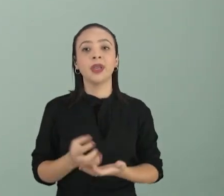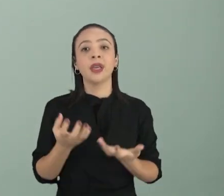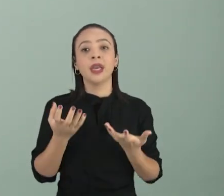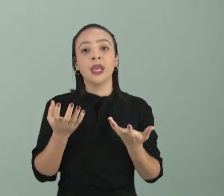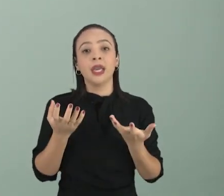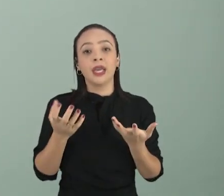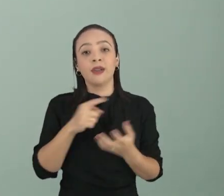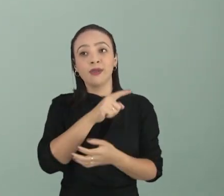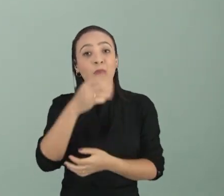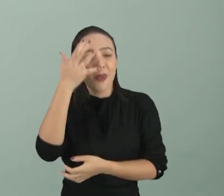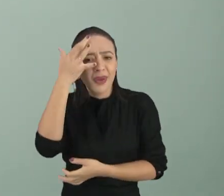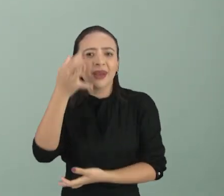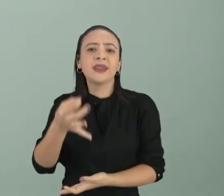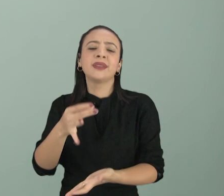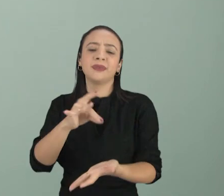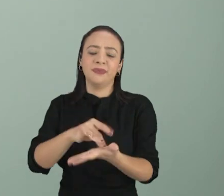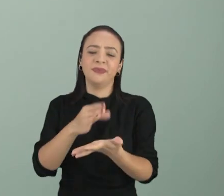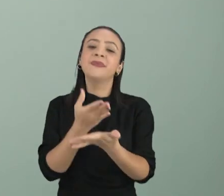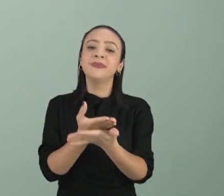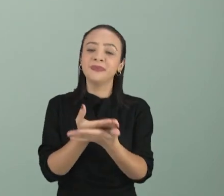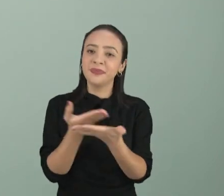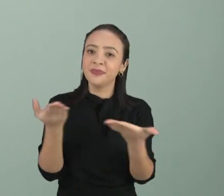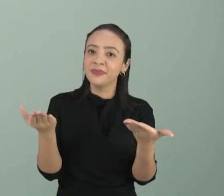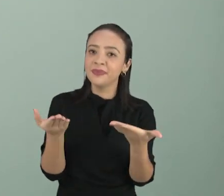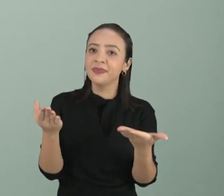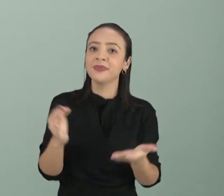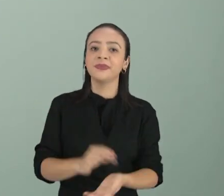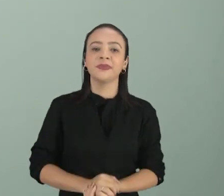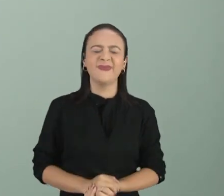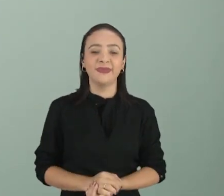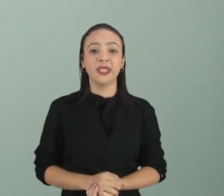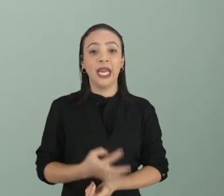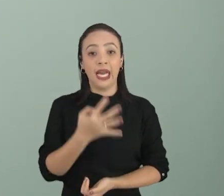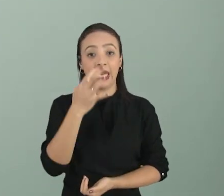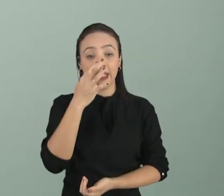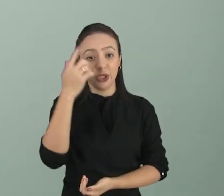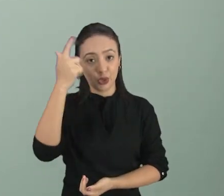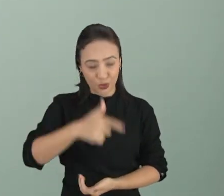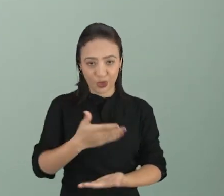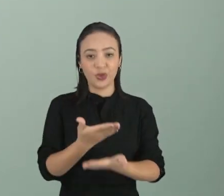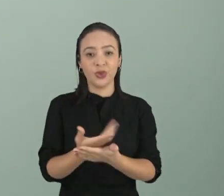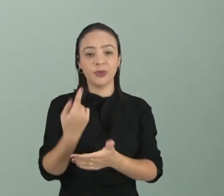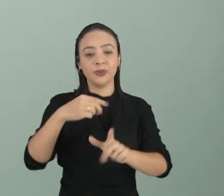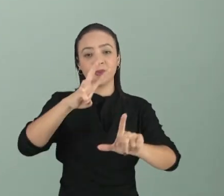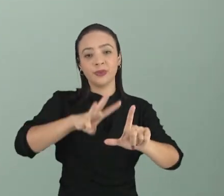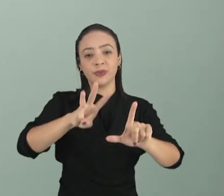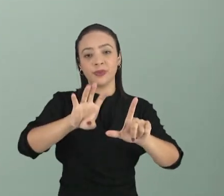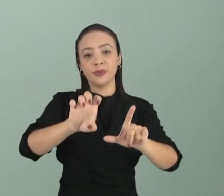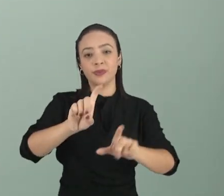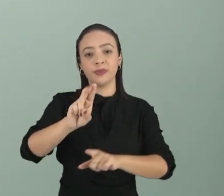tenham entendido essa aula de hoje e, para rever essa aula novamente,